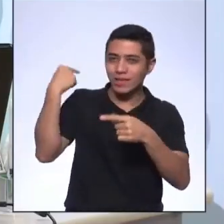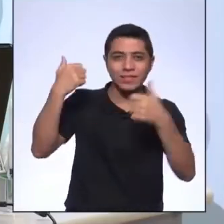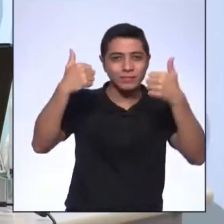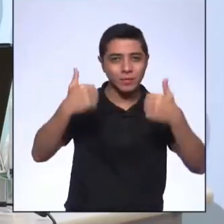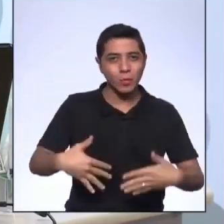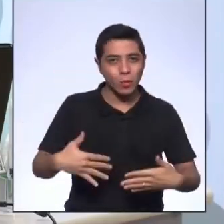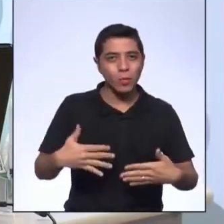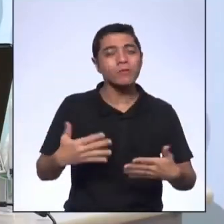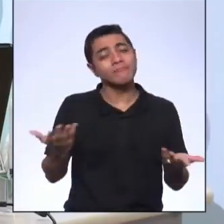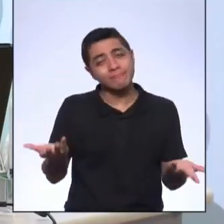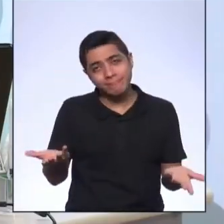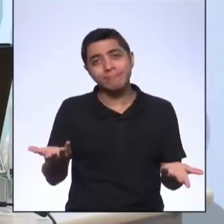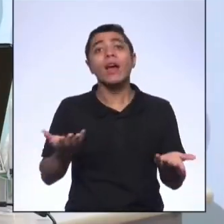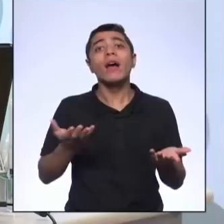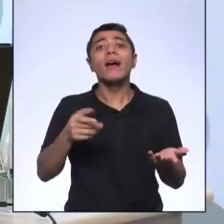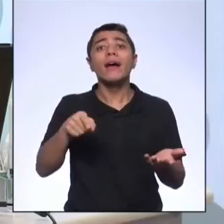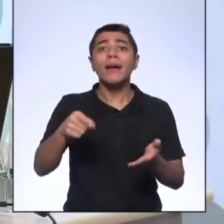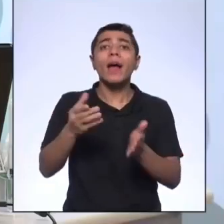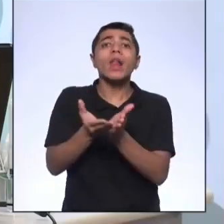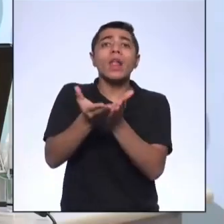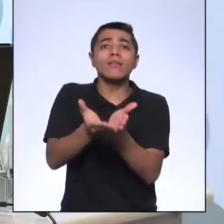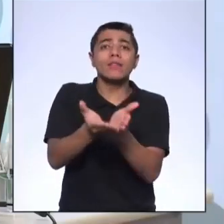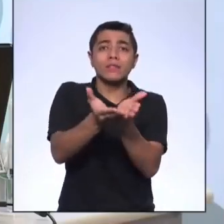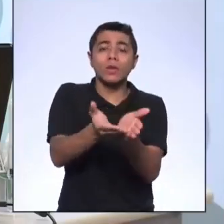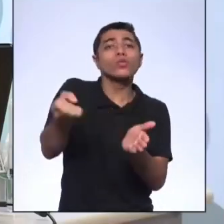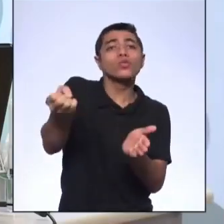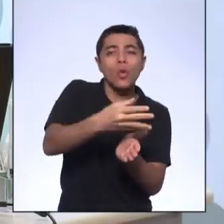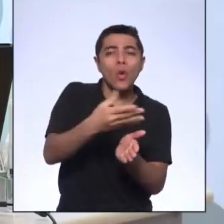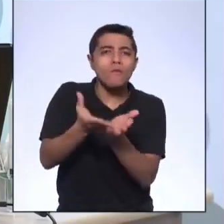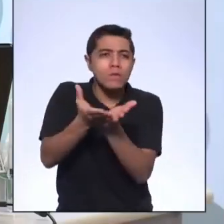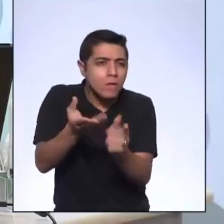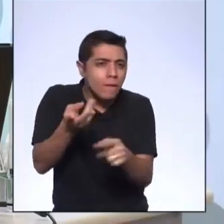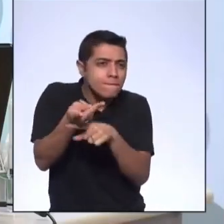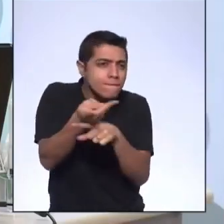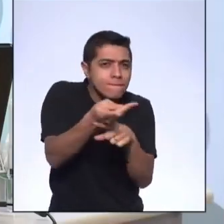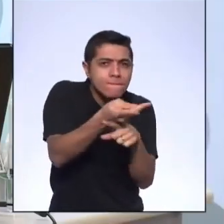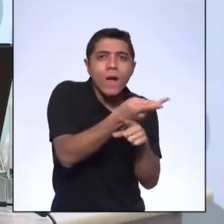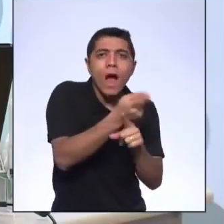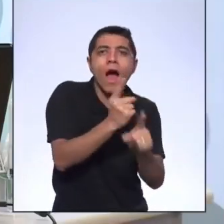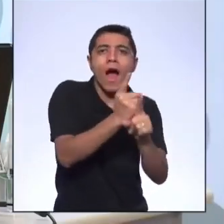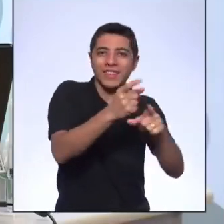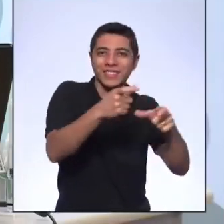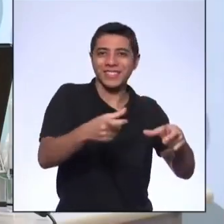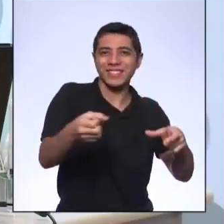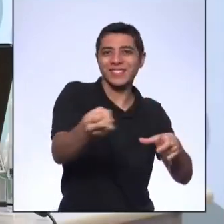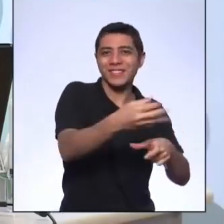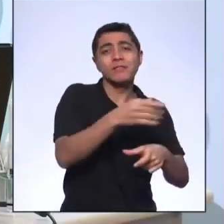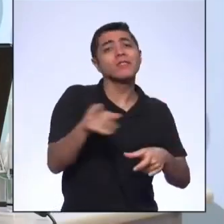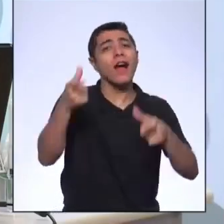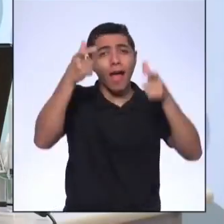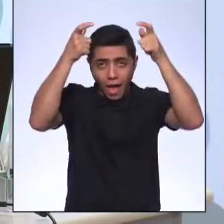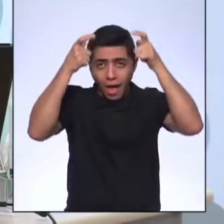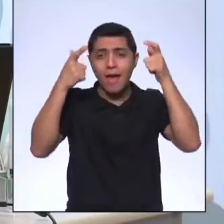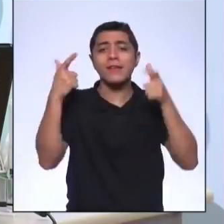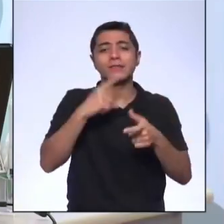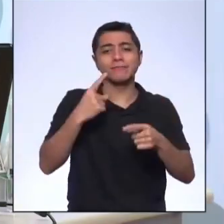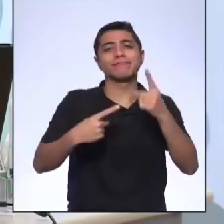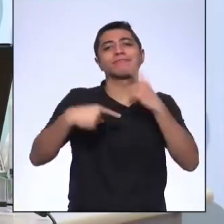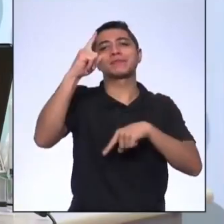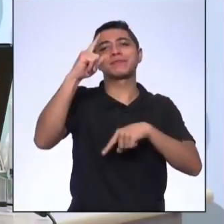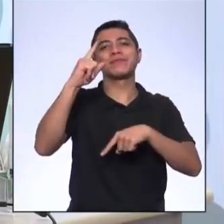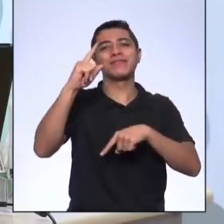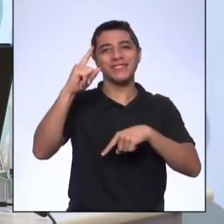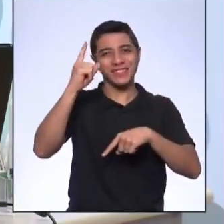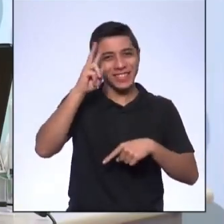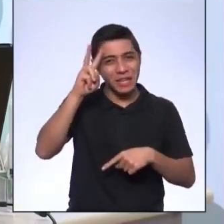processo das grandes navegações acaba fortalecendo esse poder que tinha sido centralizado na figura do rei há pouquíssimo tempo, coisa